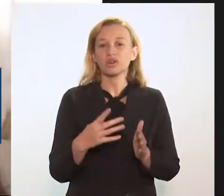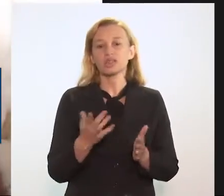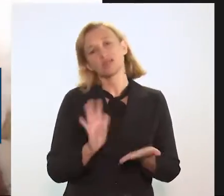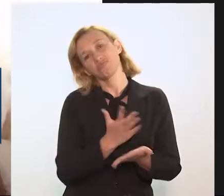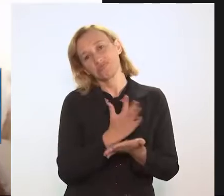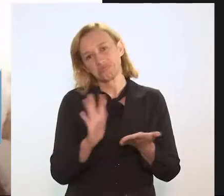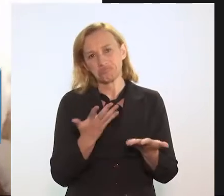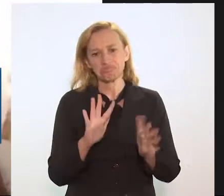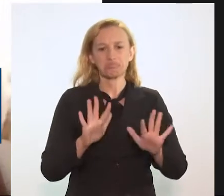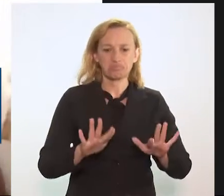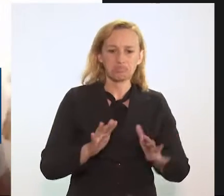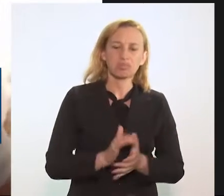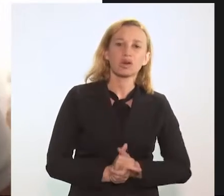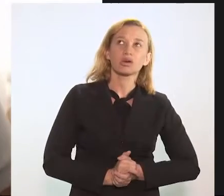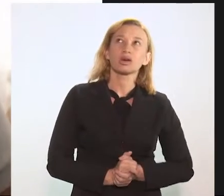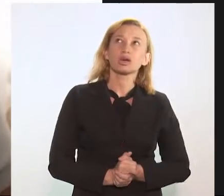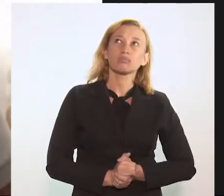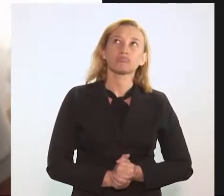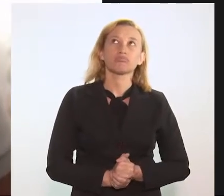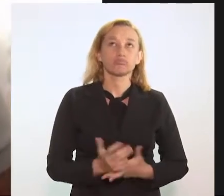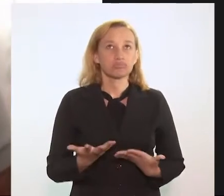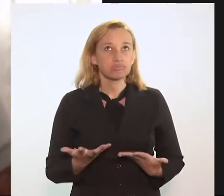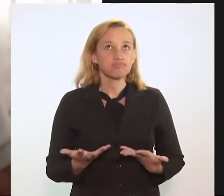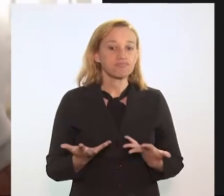quatro vezes alguma coisa, né, o volume total.